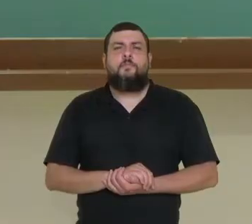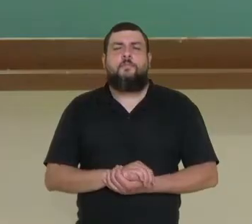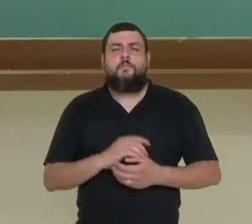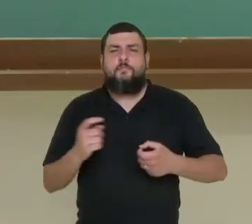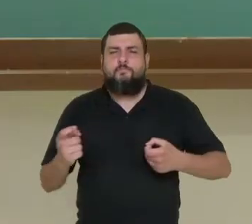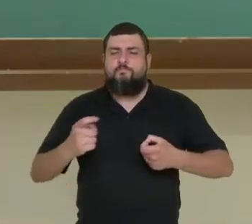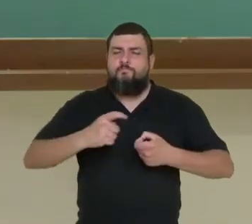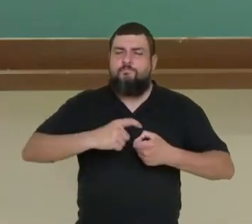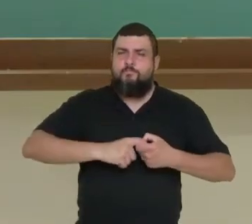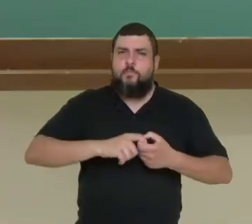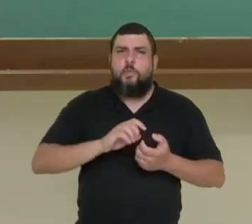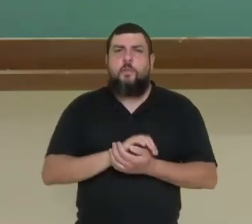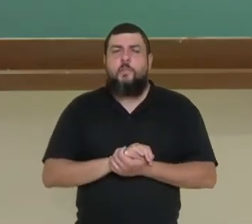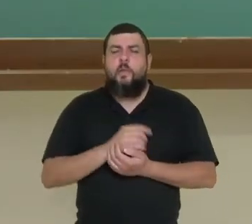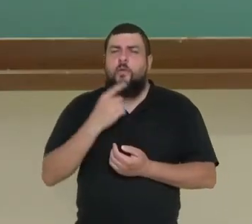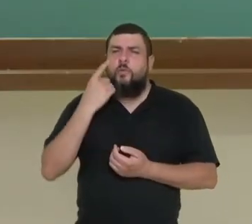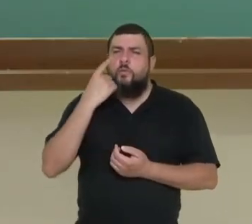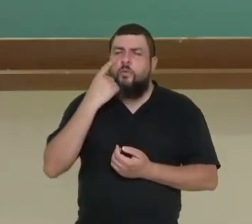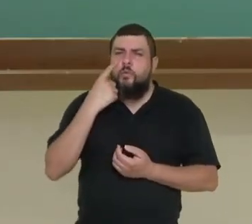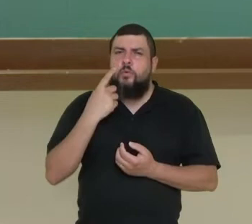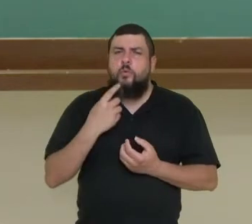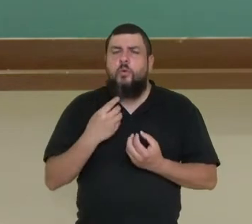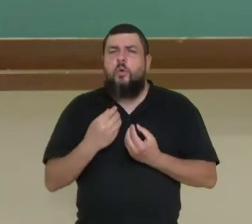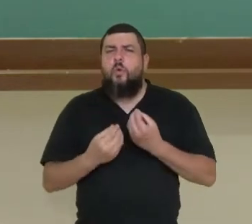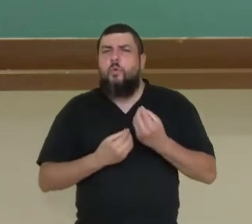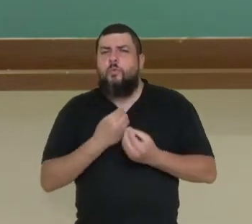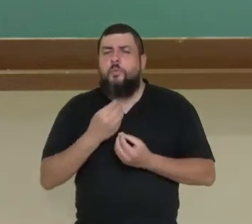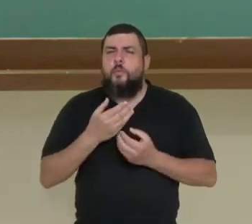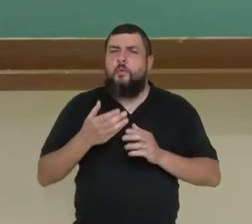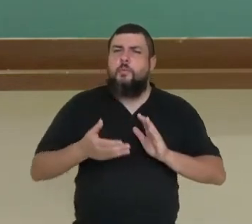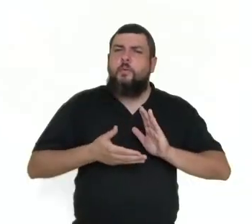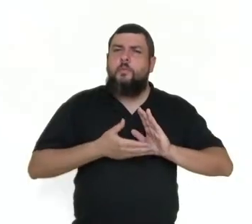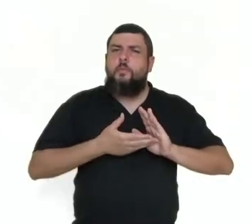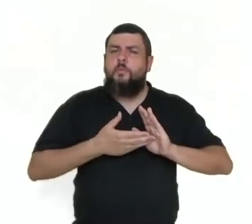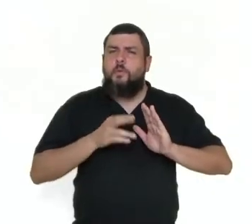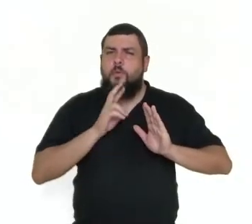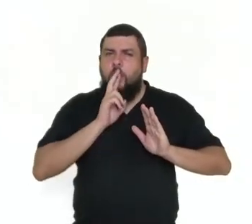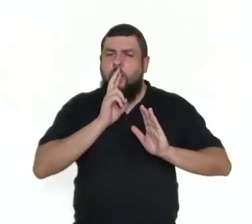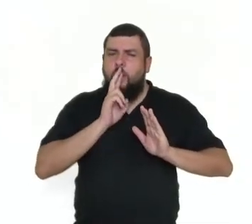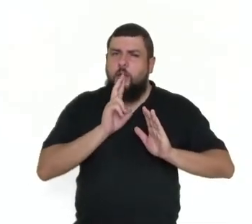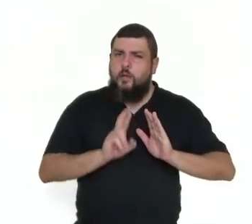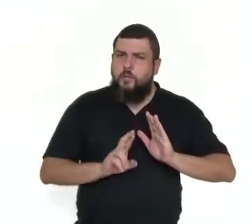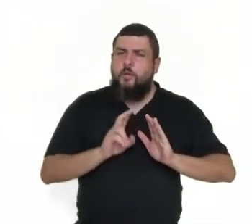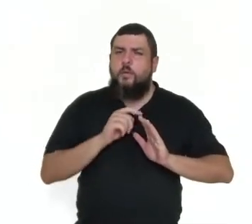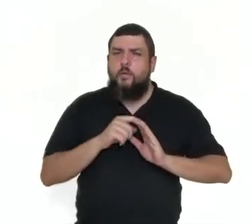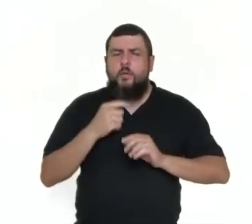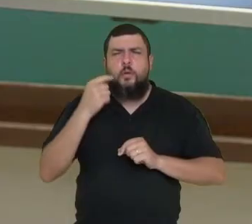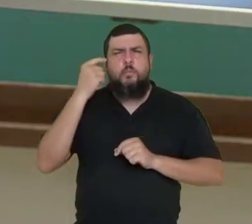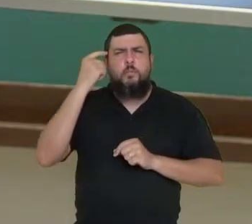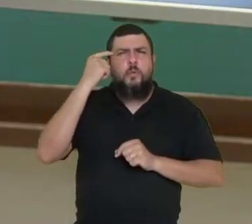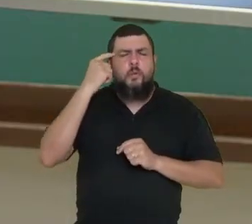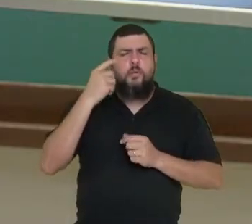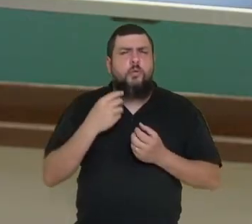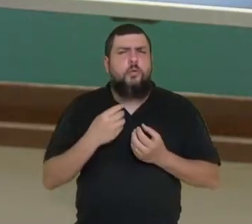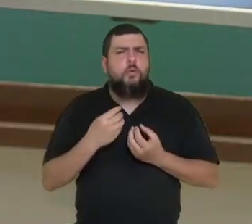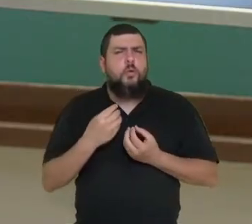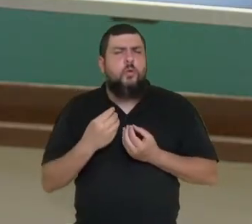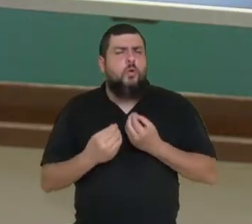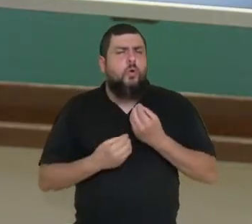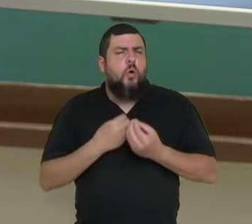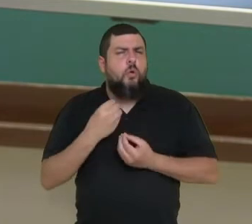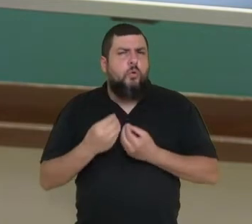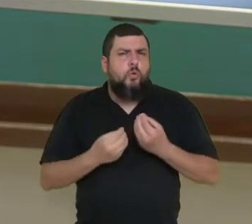Retornando, pessoal, vamos ver como ficou então a nossa sugestão de resposta para pensar, né, como nós daríamos conta de responder